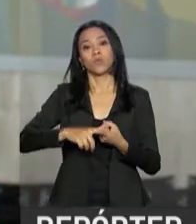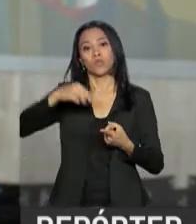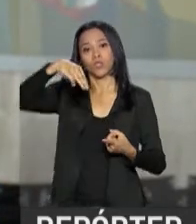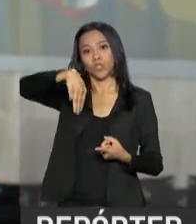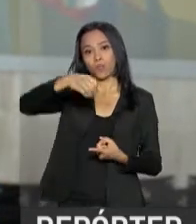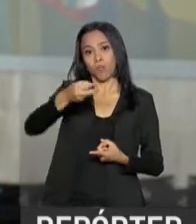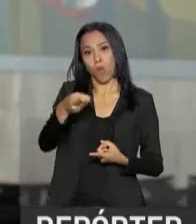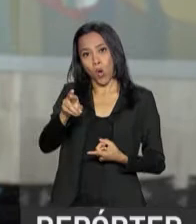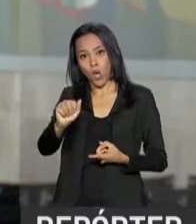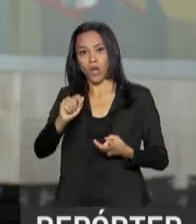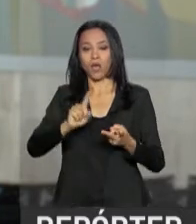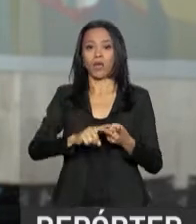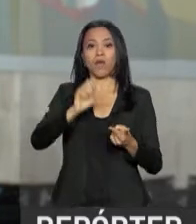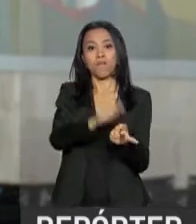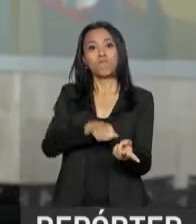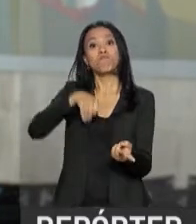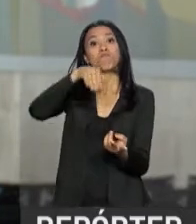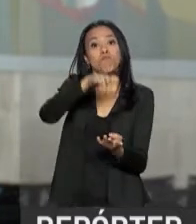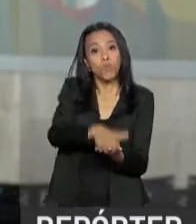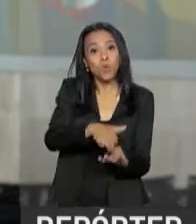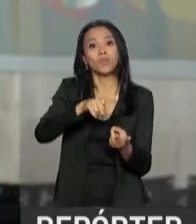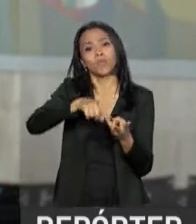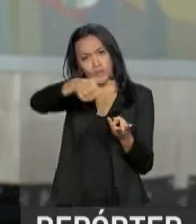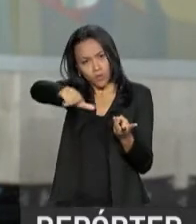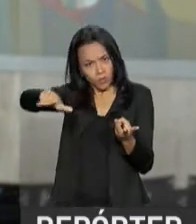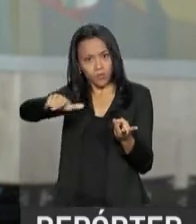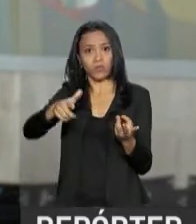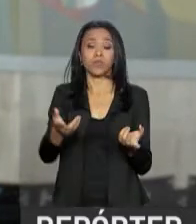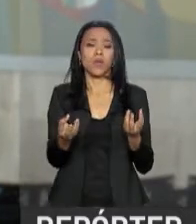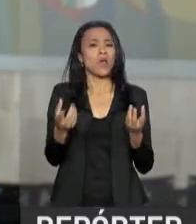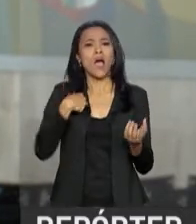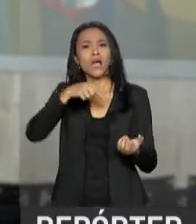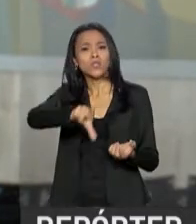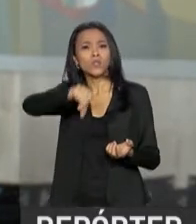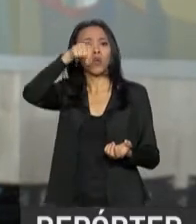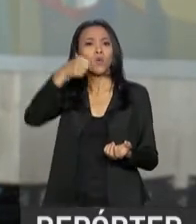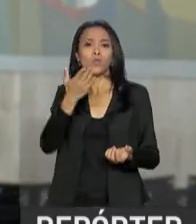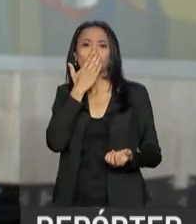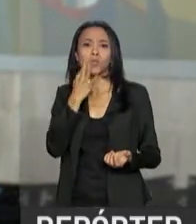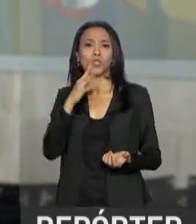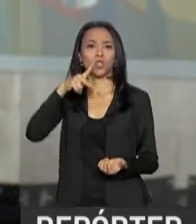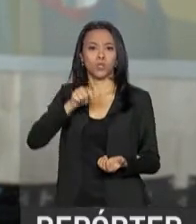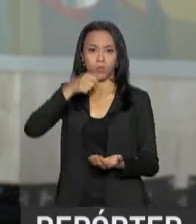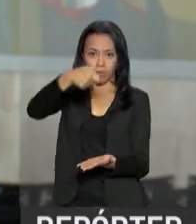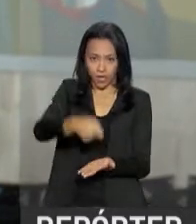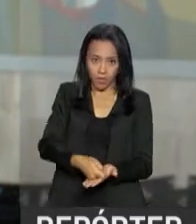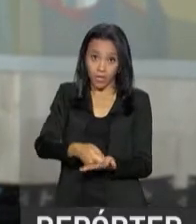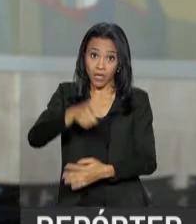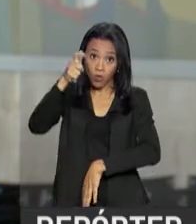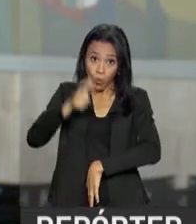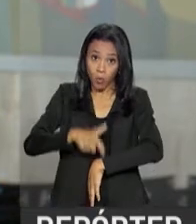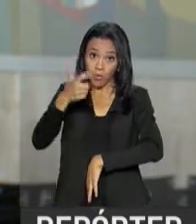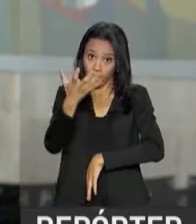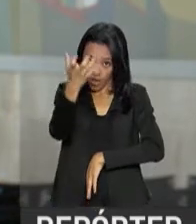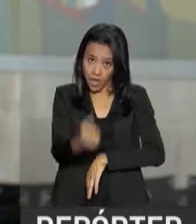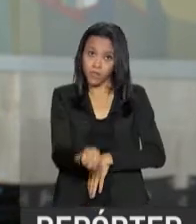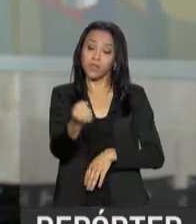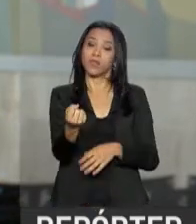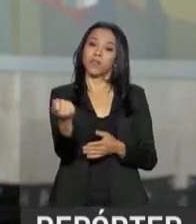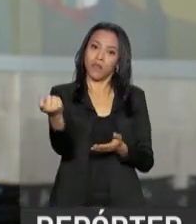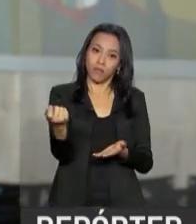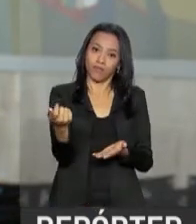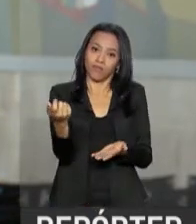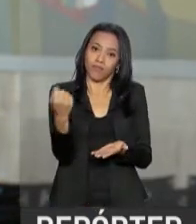e encargos legais a escolha da modalidade de pagamento será feita no momento da adesão ao financiamento